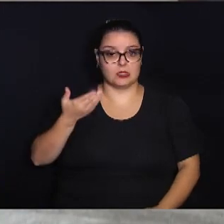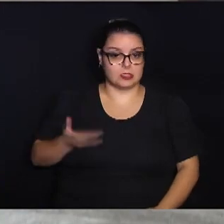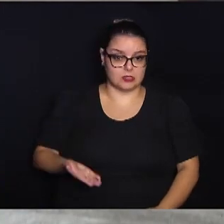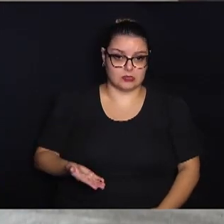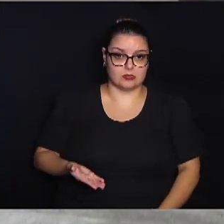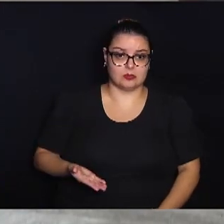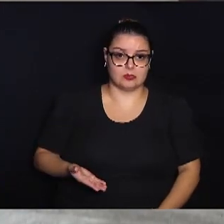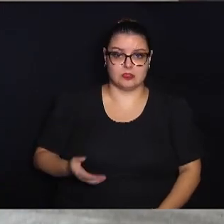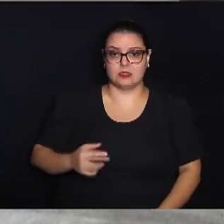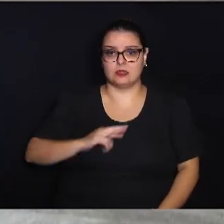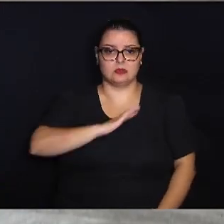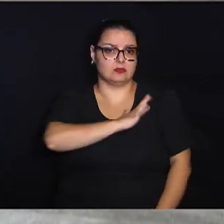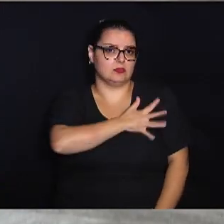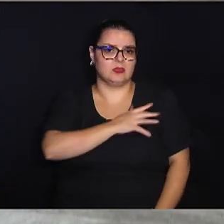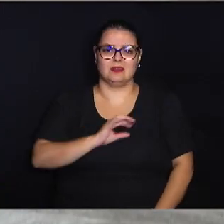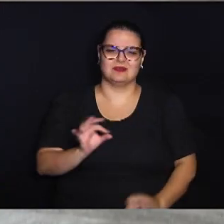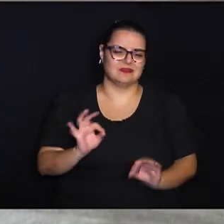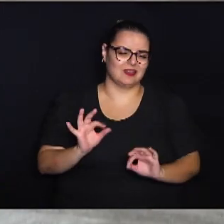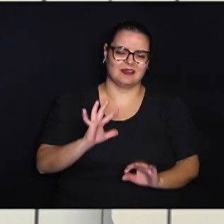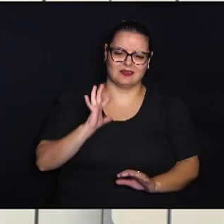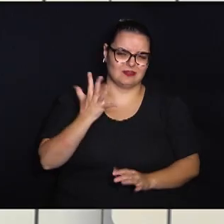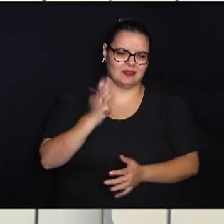esses preconceitos não levam a nada.